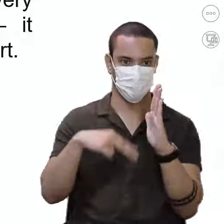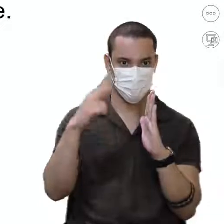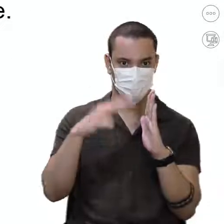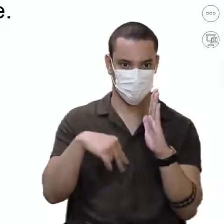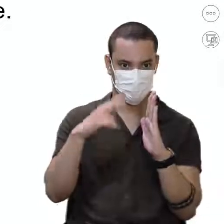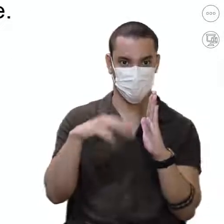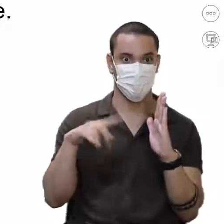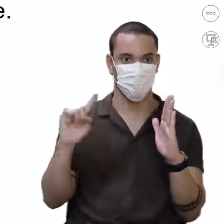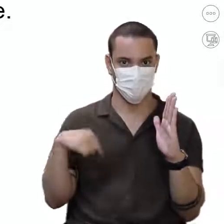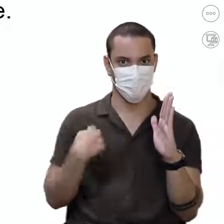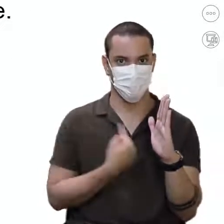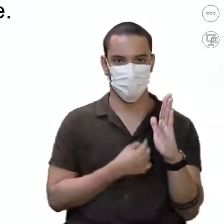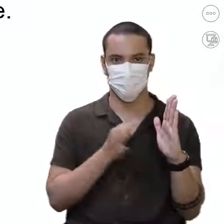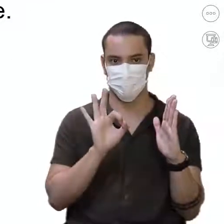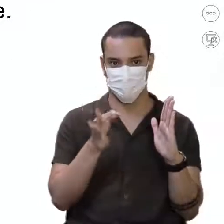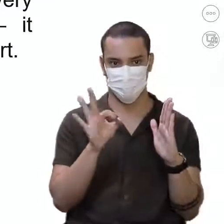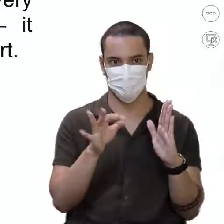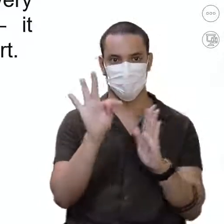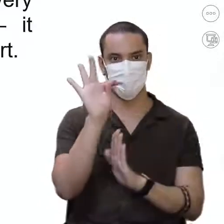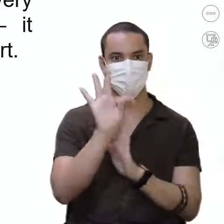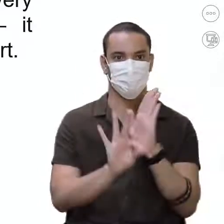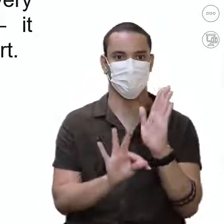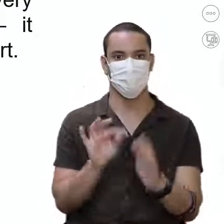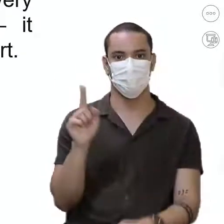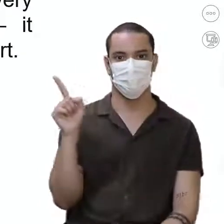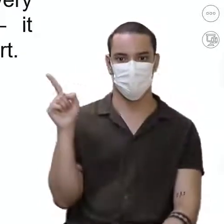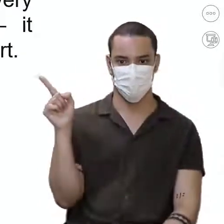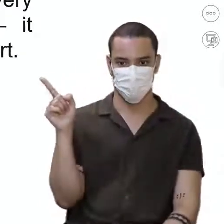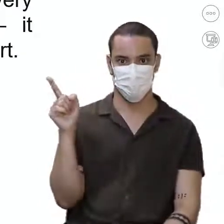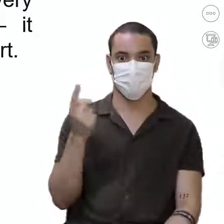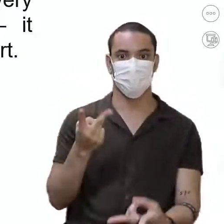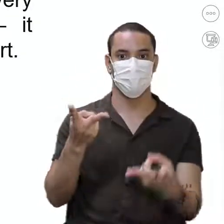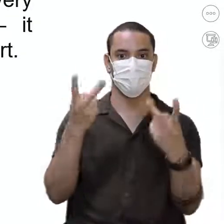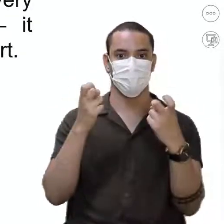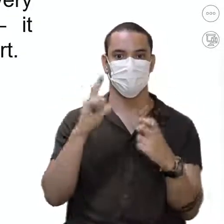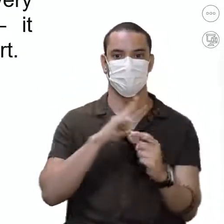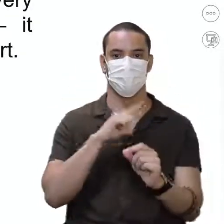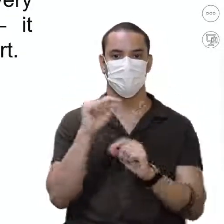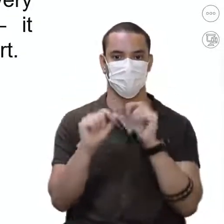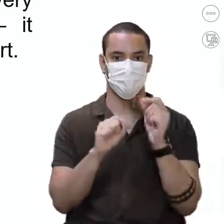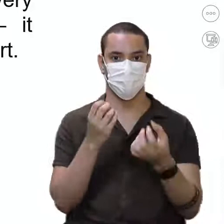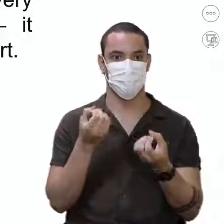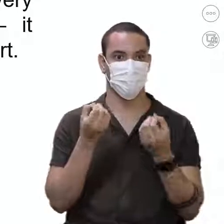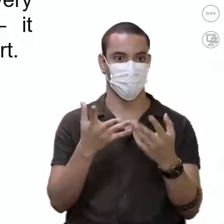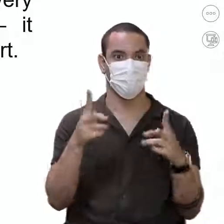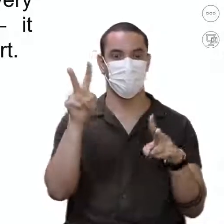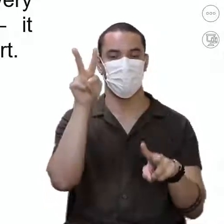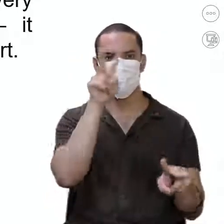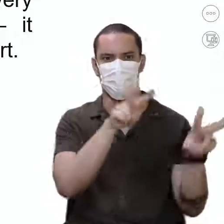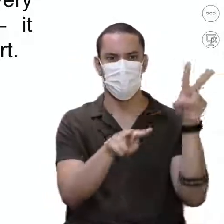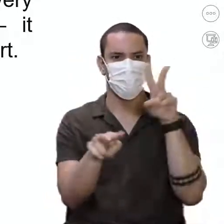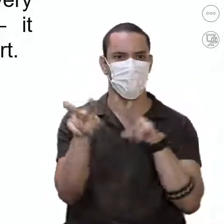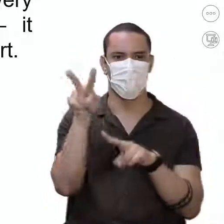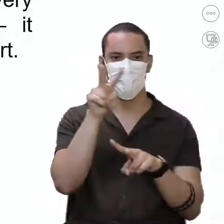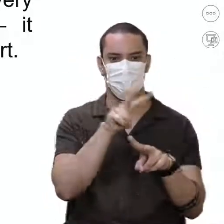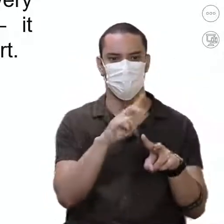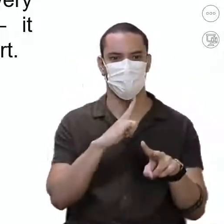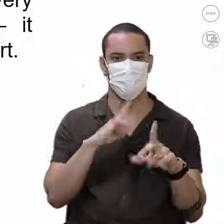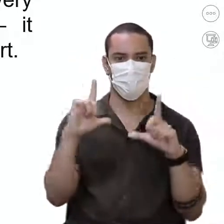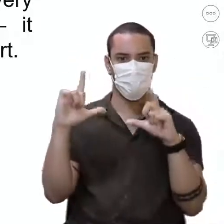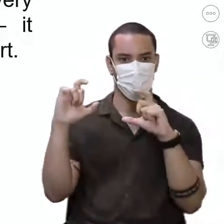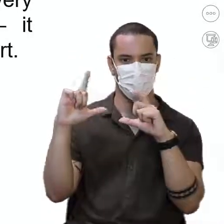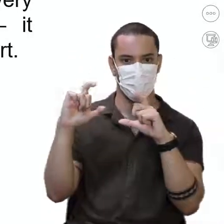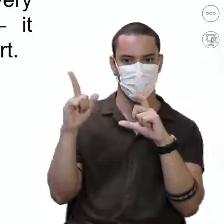nossas técnicas de leitura. O texto está aqui, você percebe que você tem uma informação visual, essa